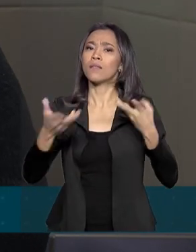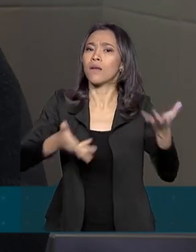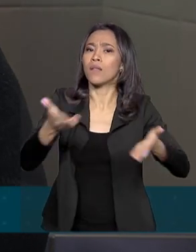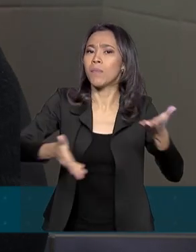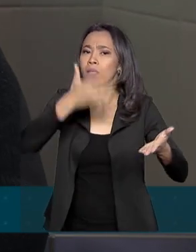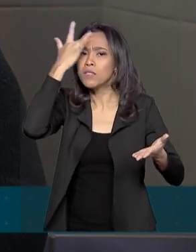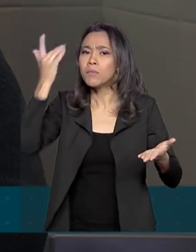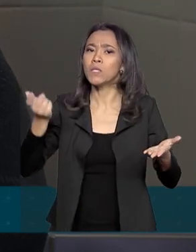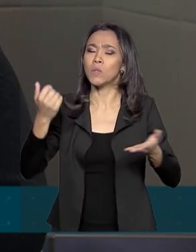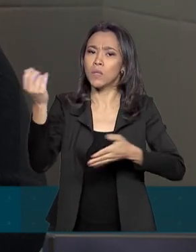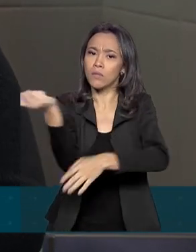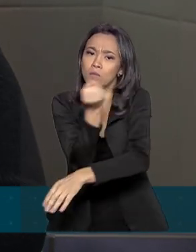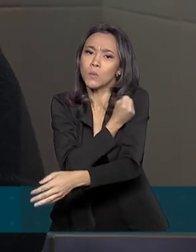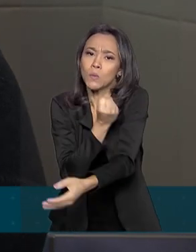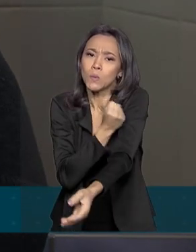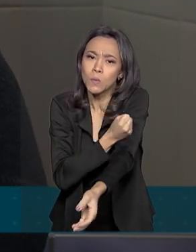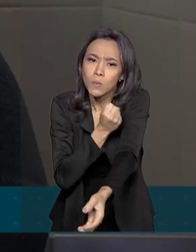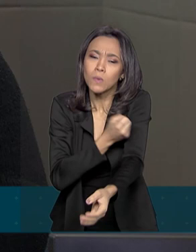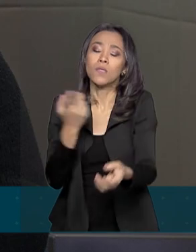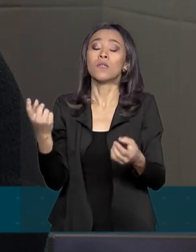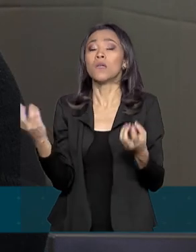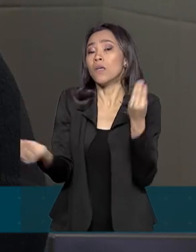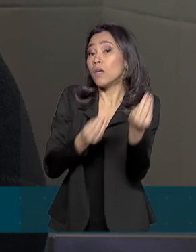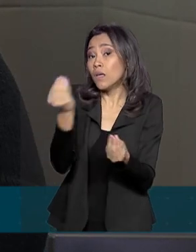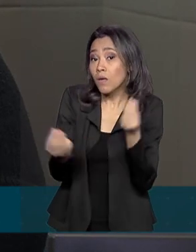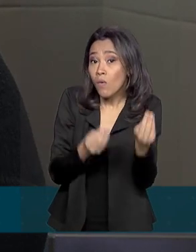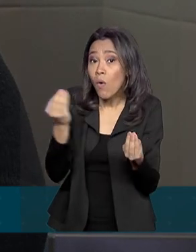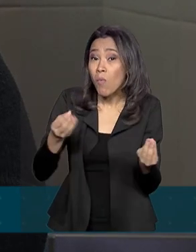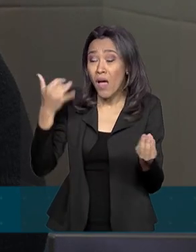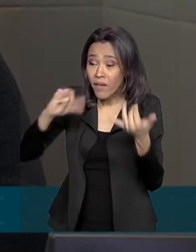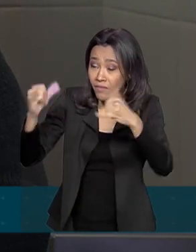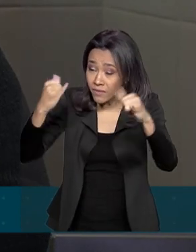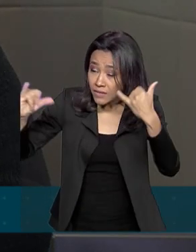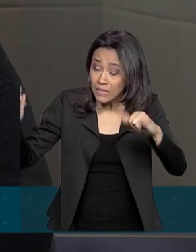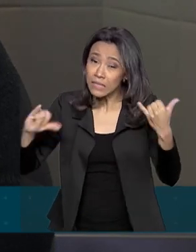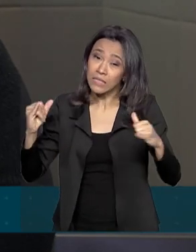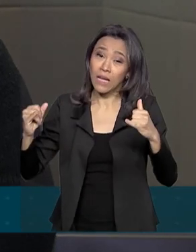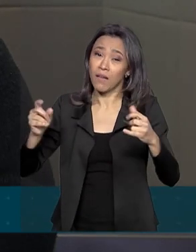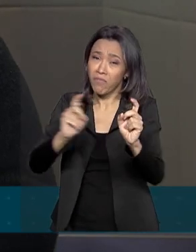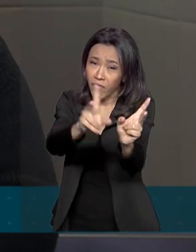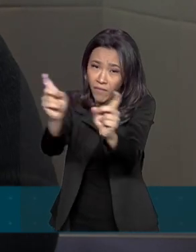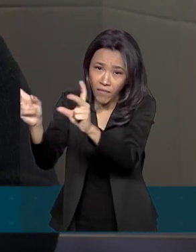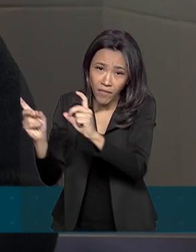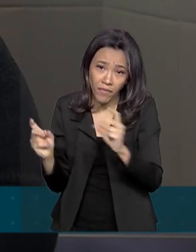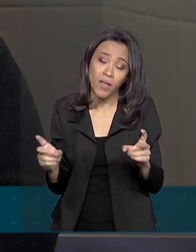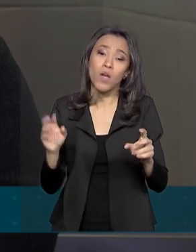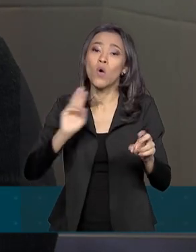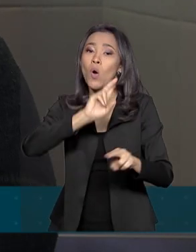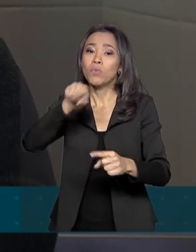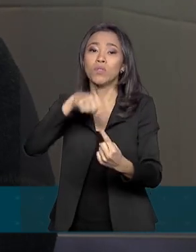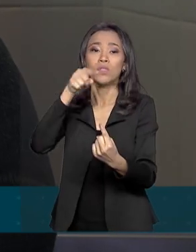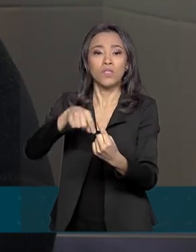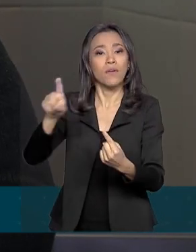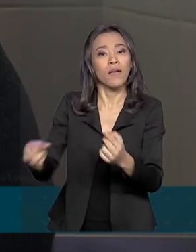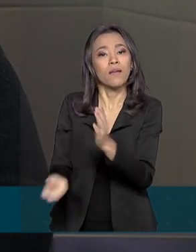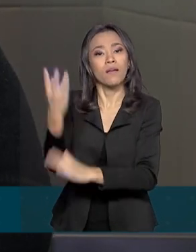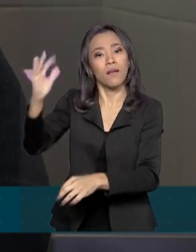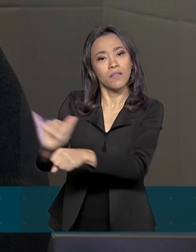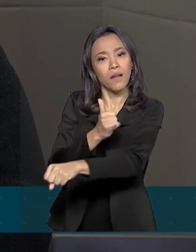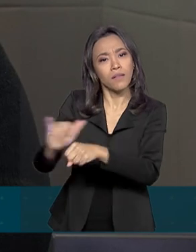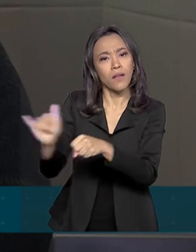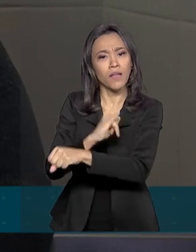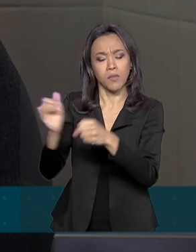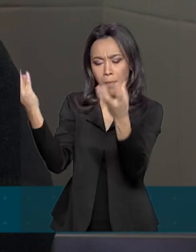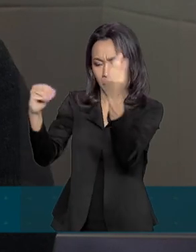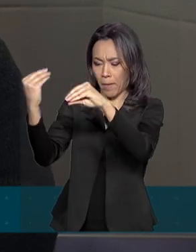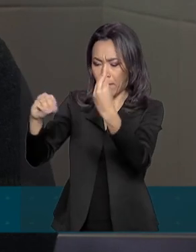dependentes químicos e como reprimir a oferta de entorpecentes no Brasil. A ideia é criar uma metodologia para a criação de um plano